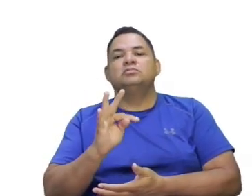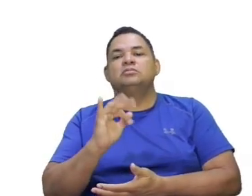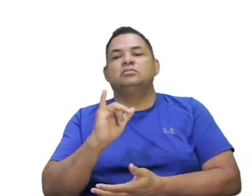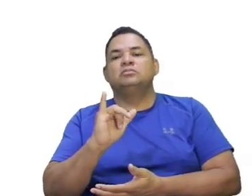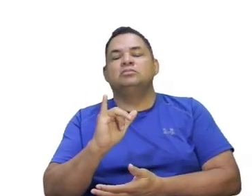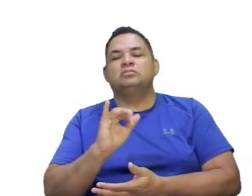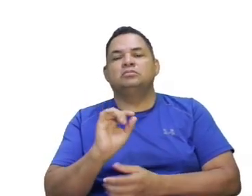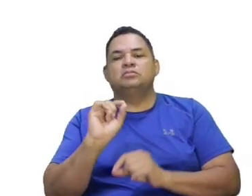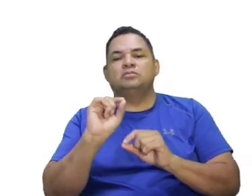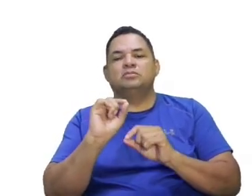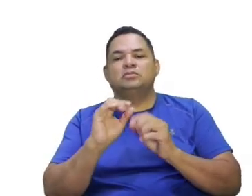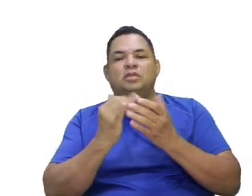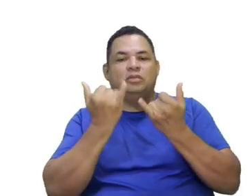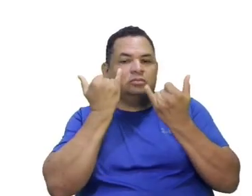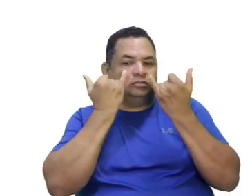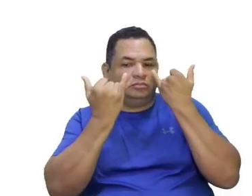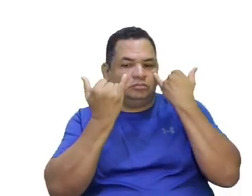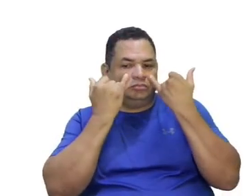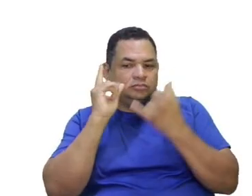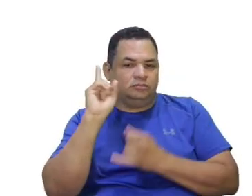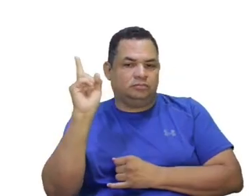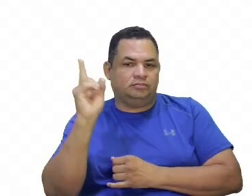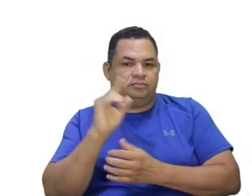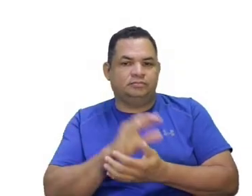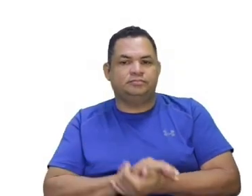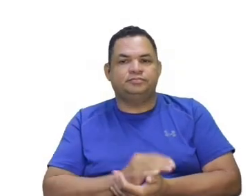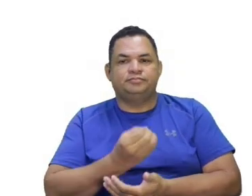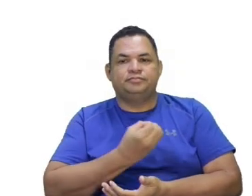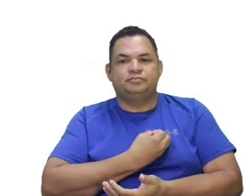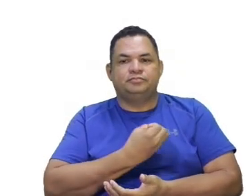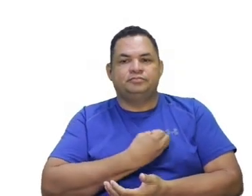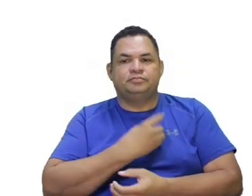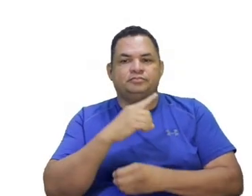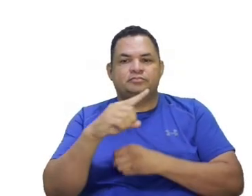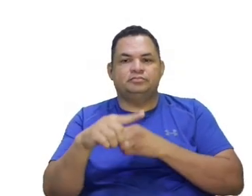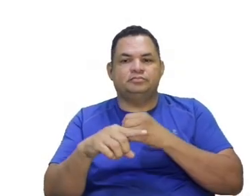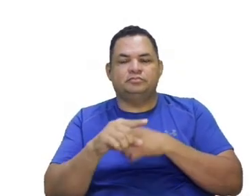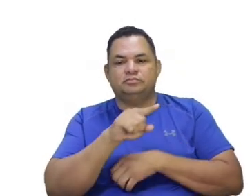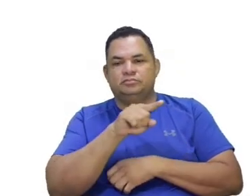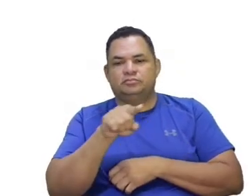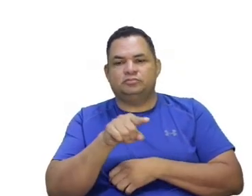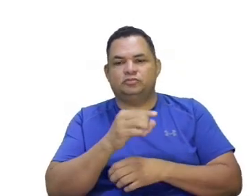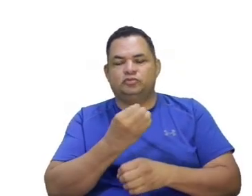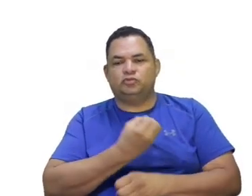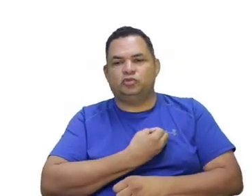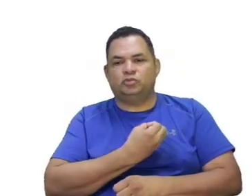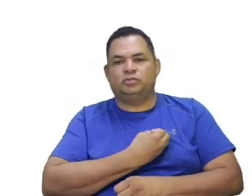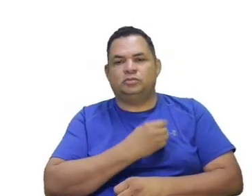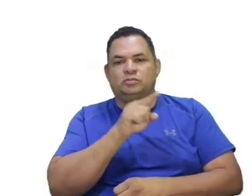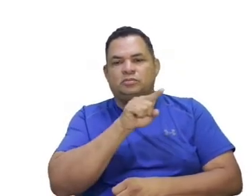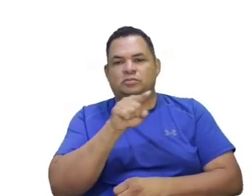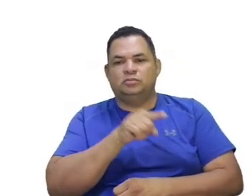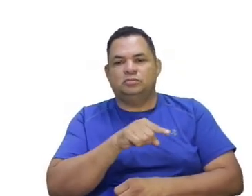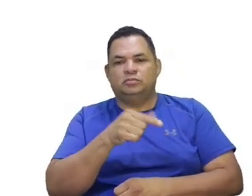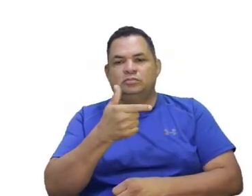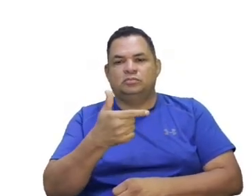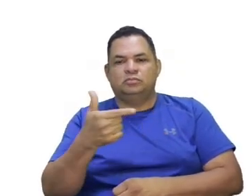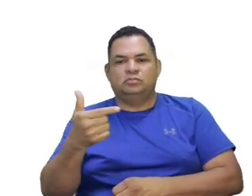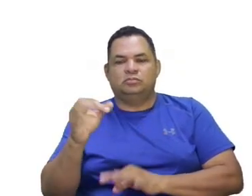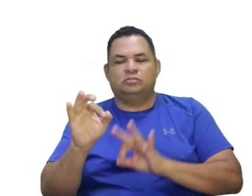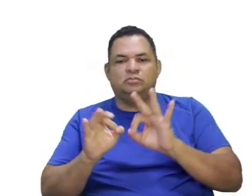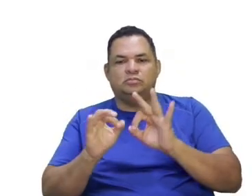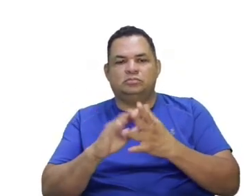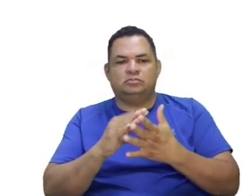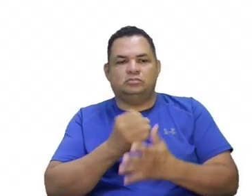a informação que ele deu pra gente? O número atômico do titânio. Isso aqui informa